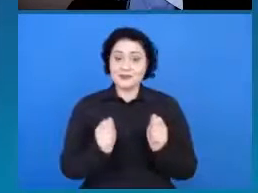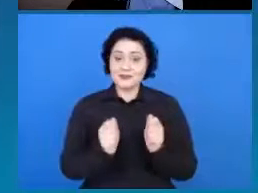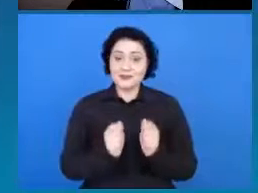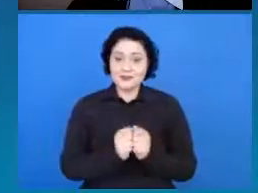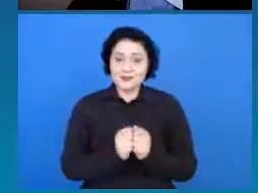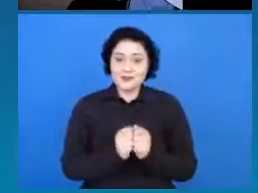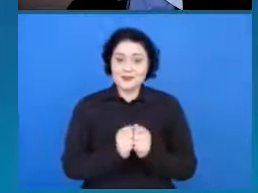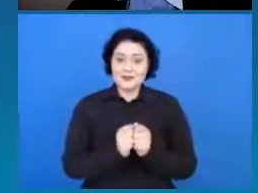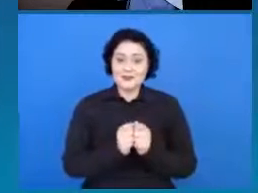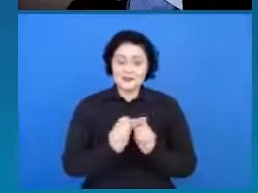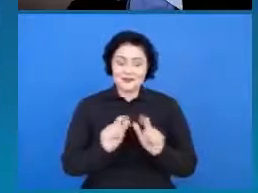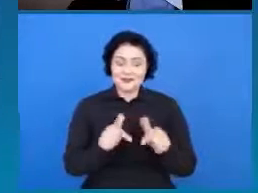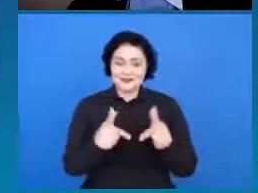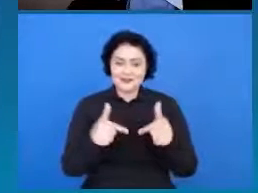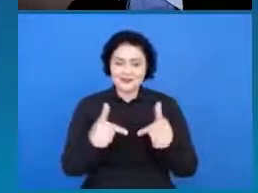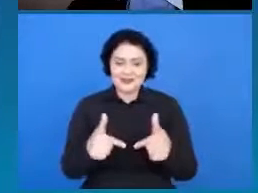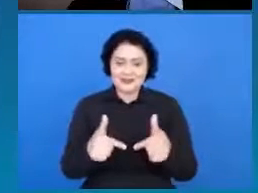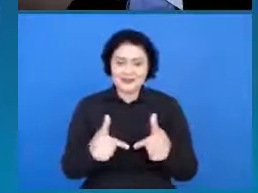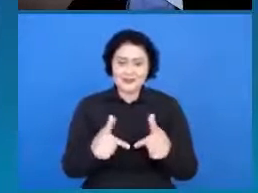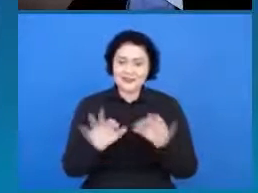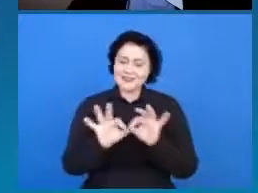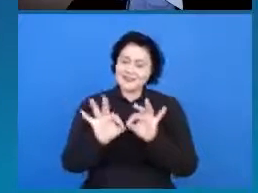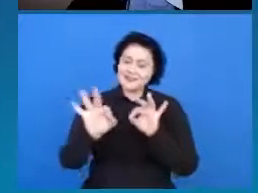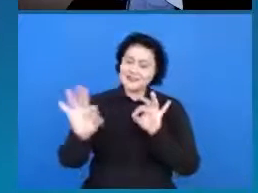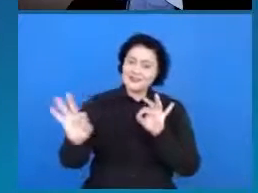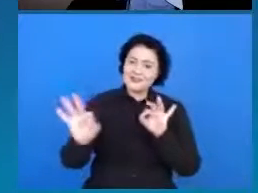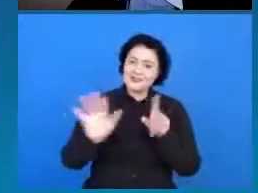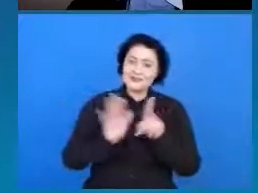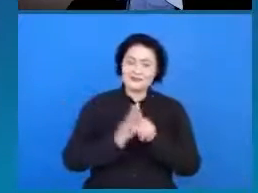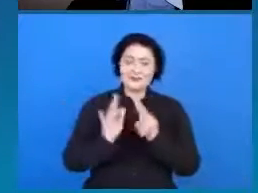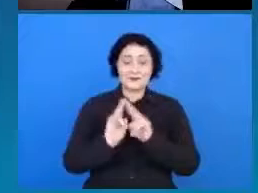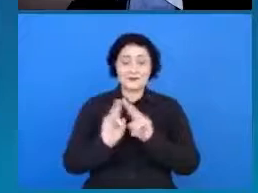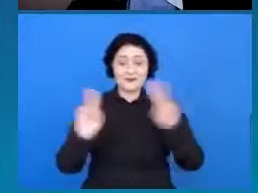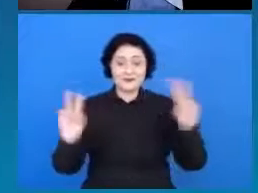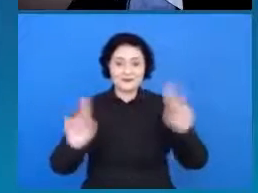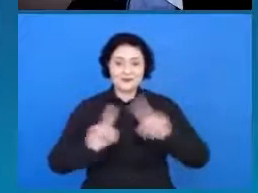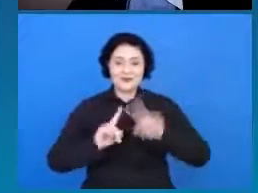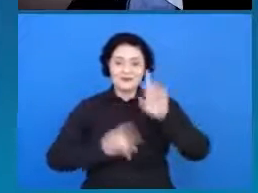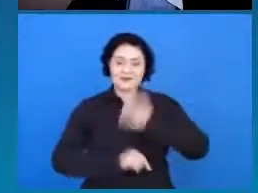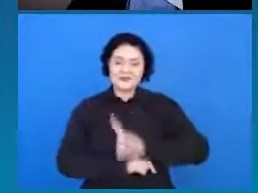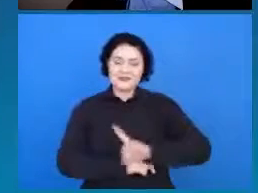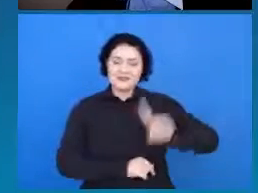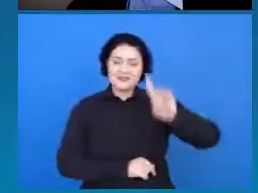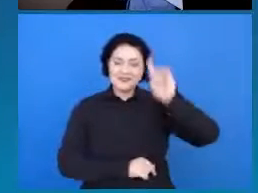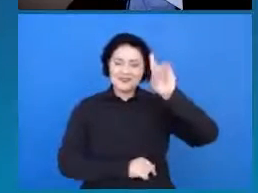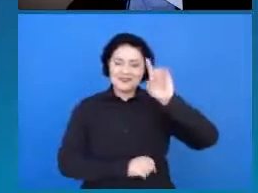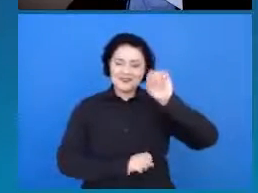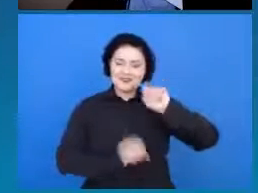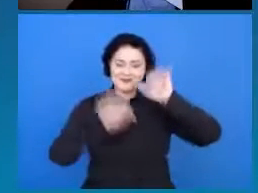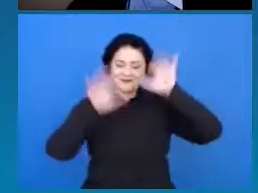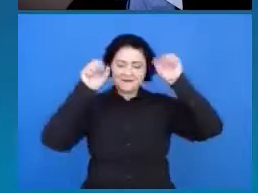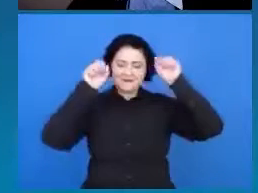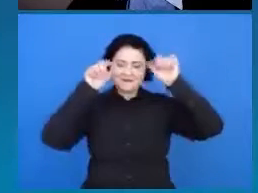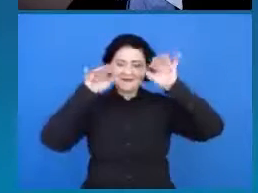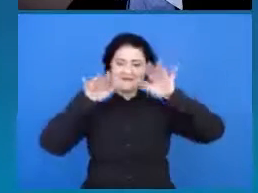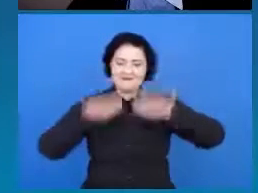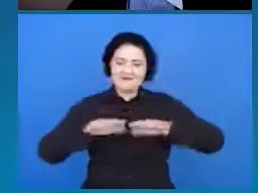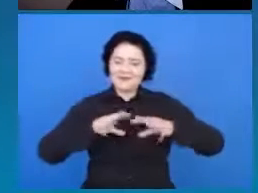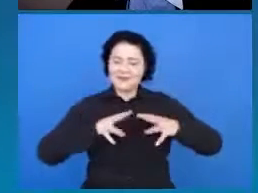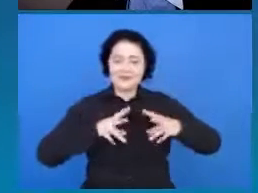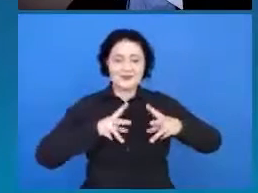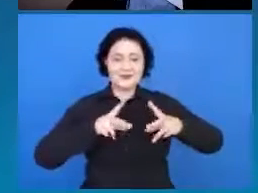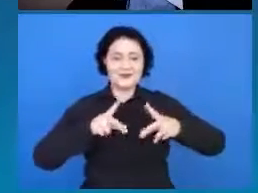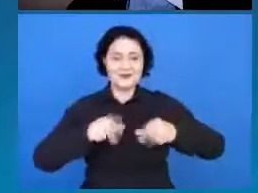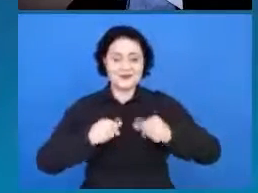presentes neste ato a distância pelo meio virtual que Deus possa cobrir a todos nós de muitas